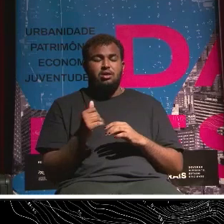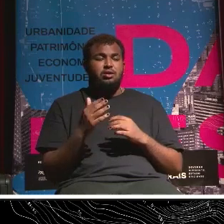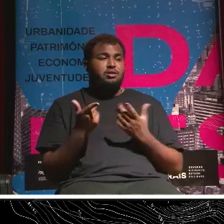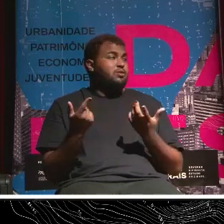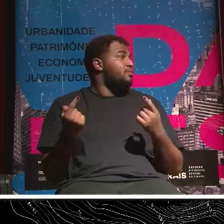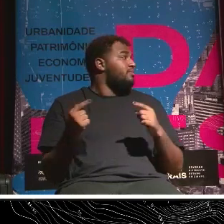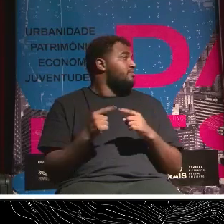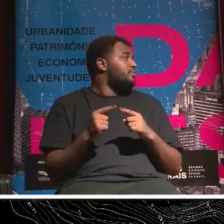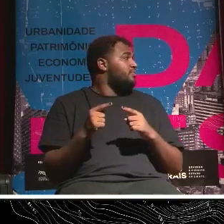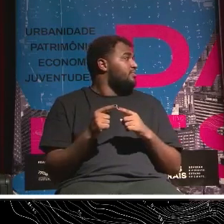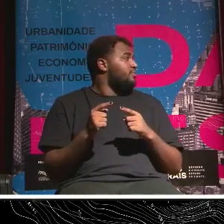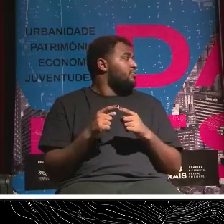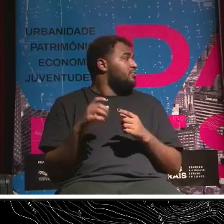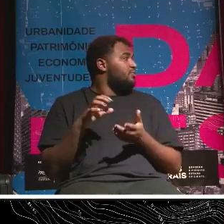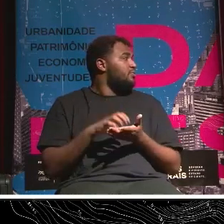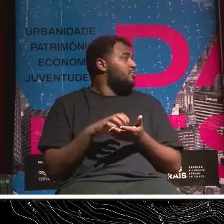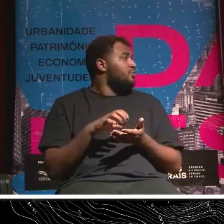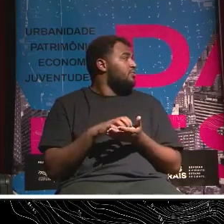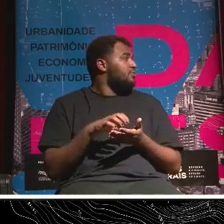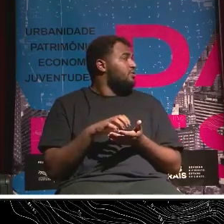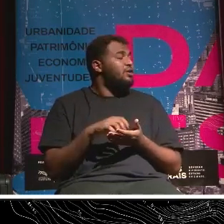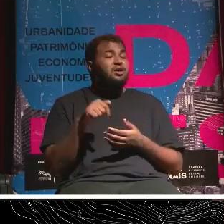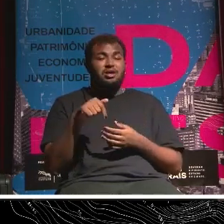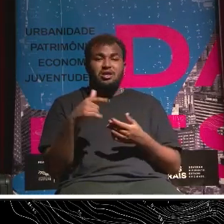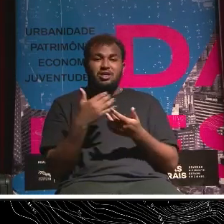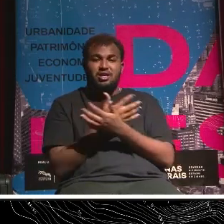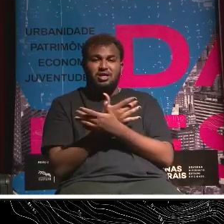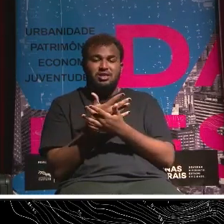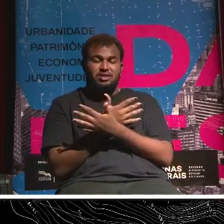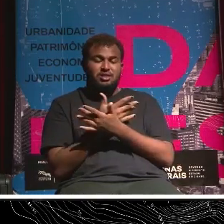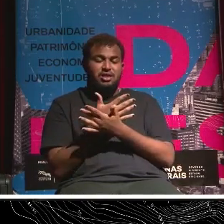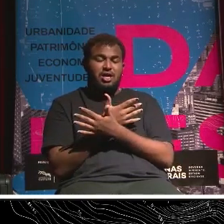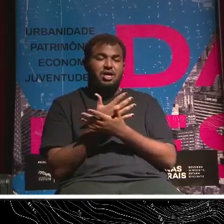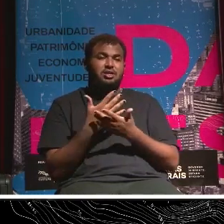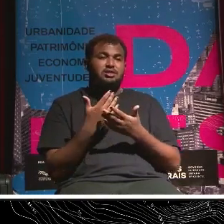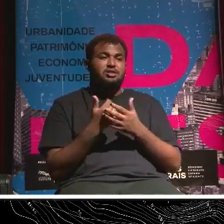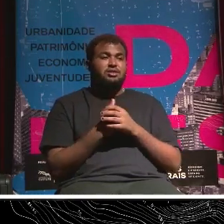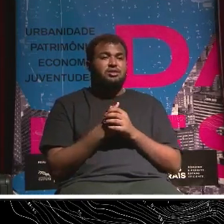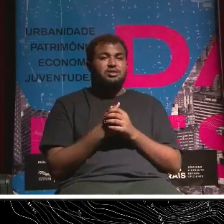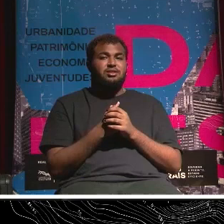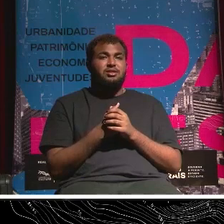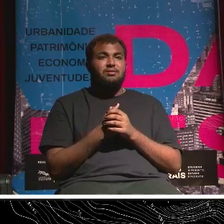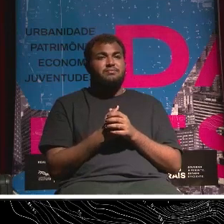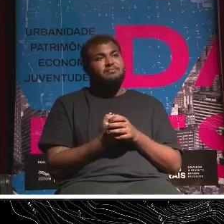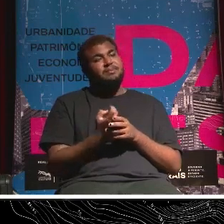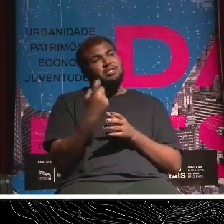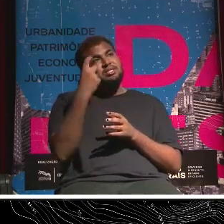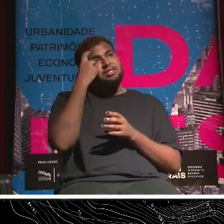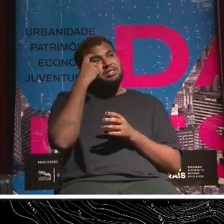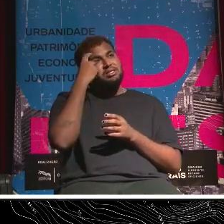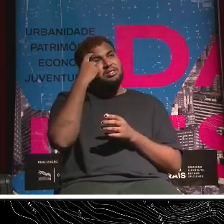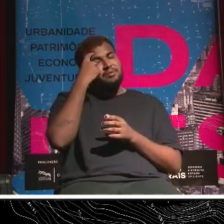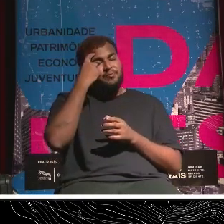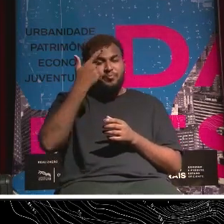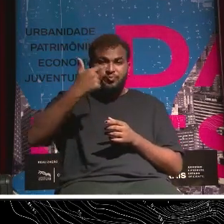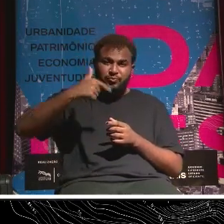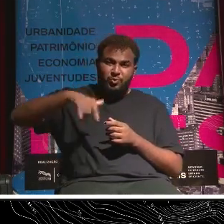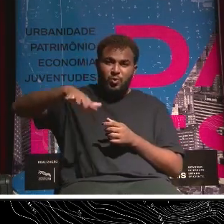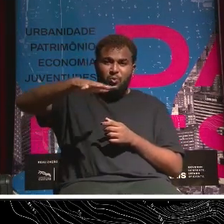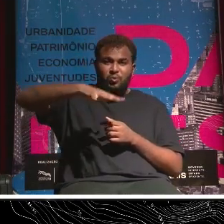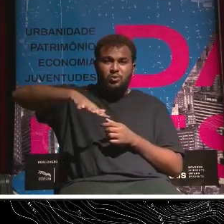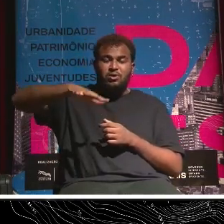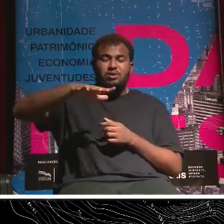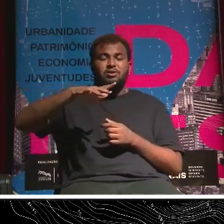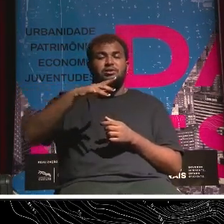A gente já está considerando a favelinha como um pontão de cultura aqui na cidade, de pensar esse outro lugar de